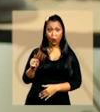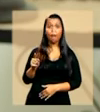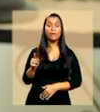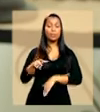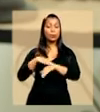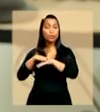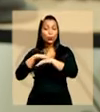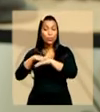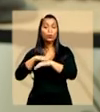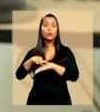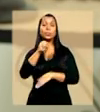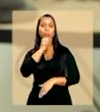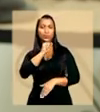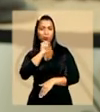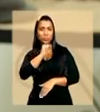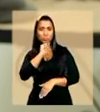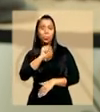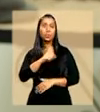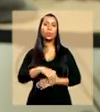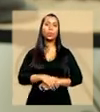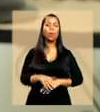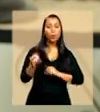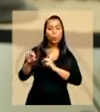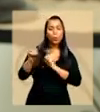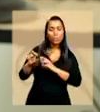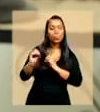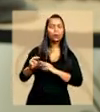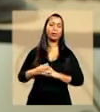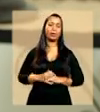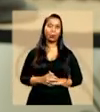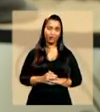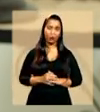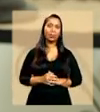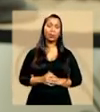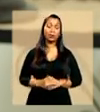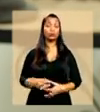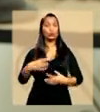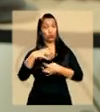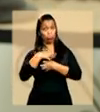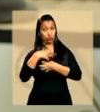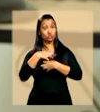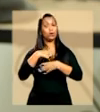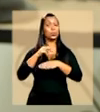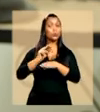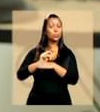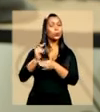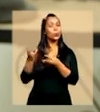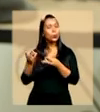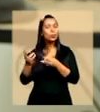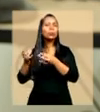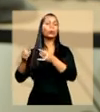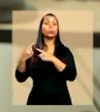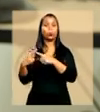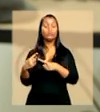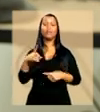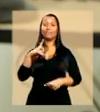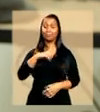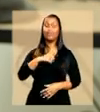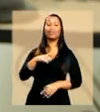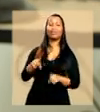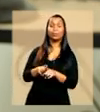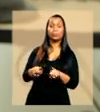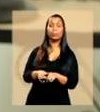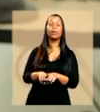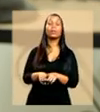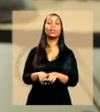pai, né, converse com esses avós, né, oriente, né, de uma forma cuidadosa, porque há